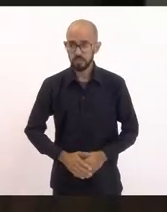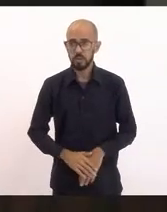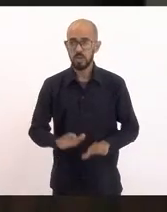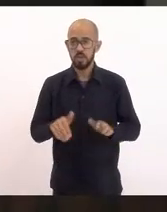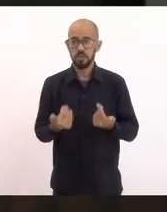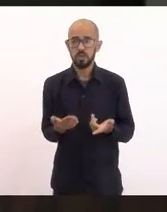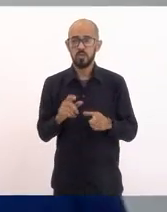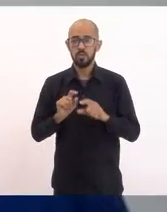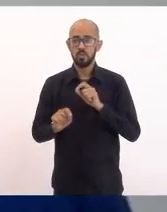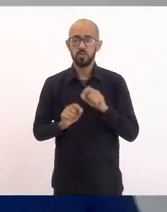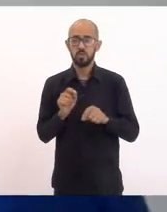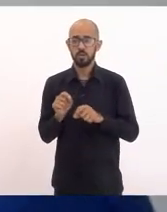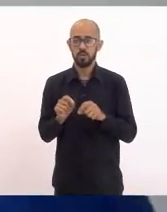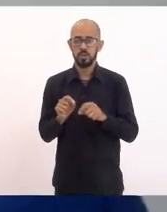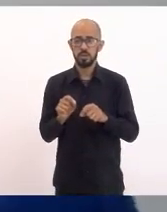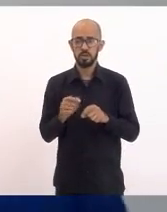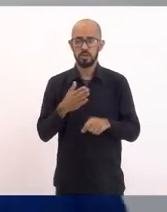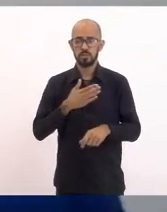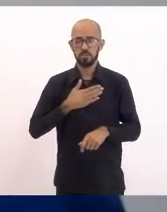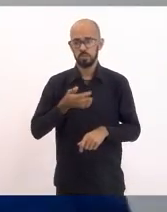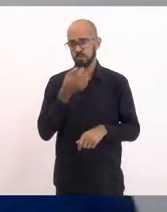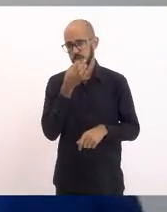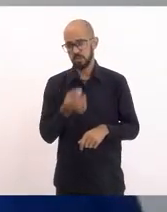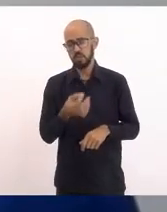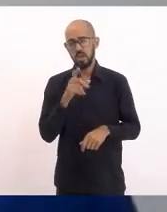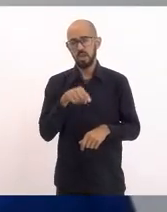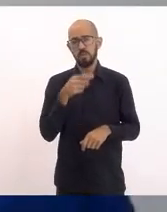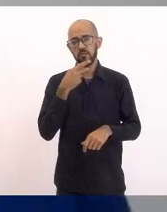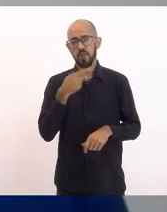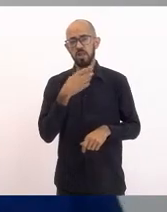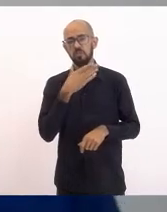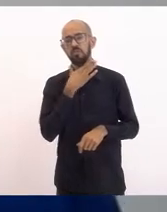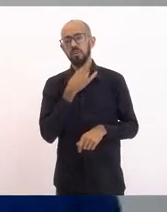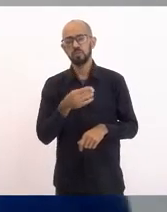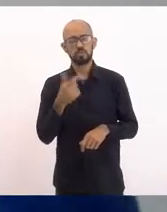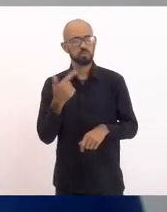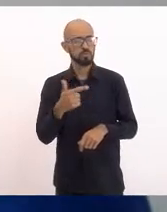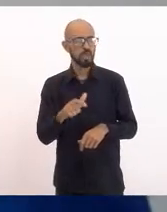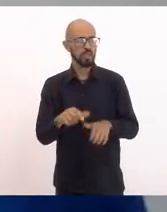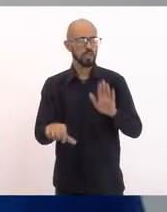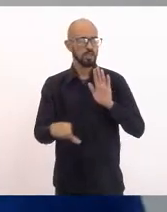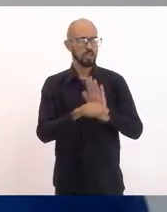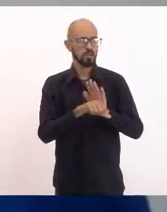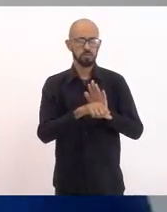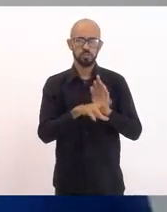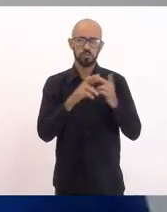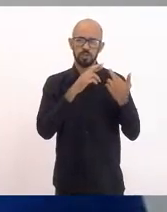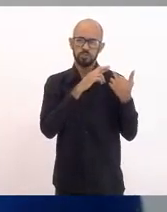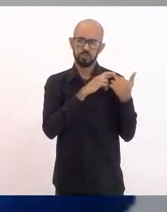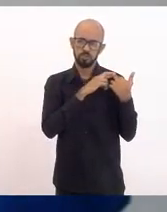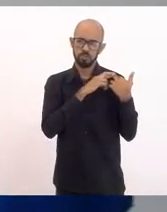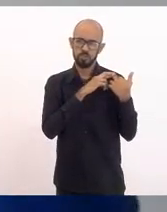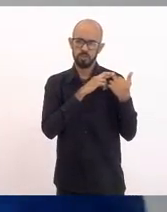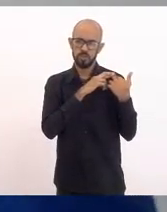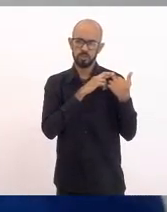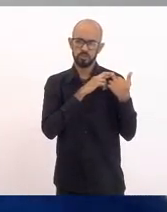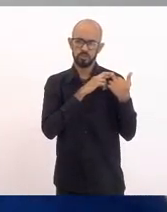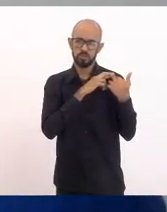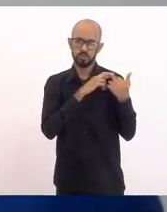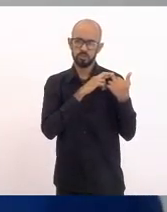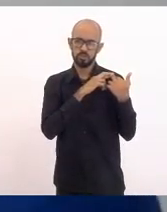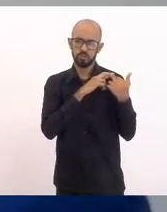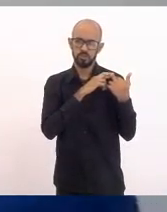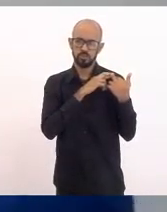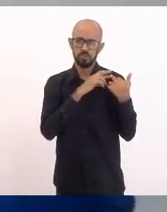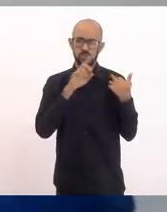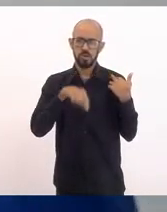Então, eu acho que é mera falácia, não existe crime de responsabilidade. Responsabilidade tem que se ter com a tropa para não incorrer no erro